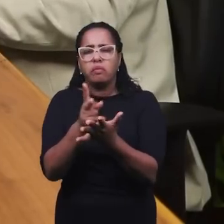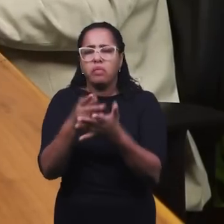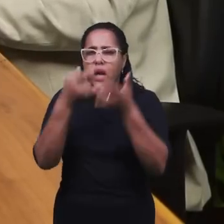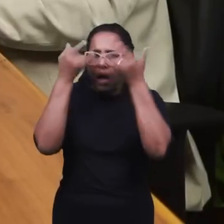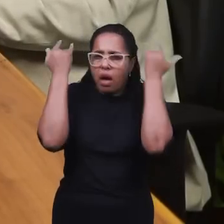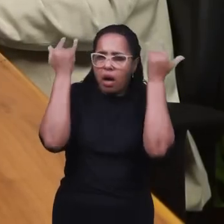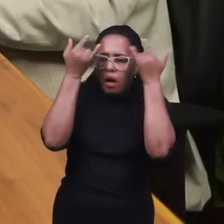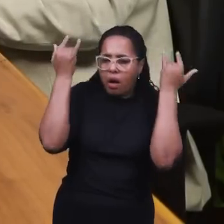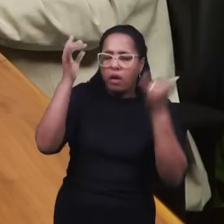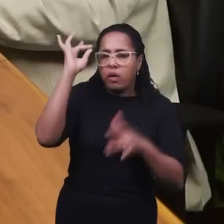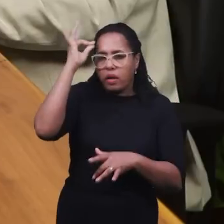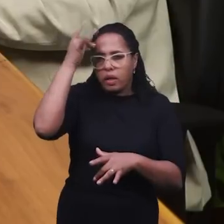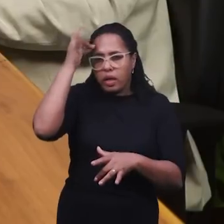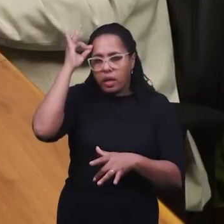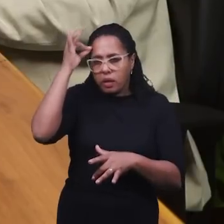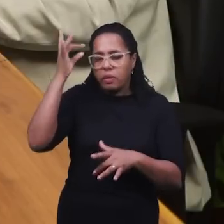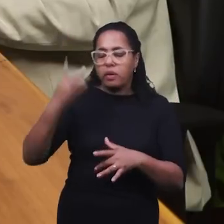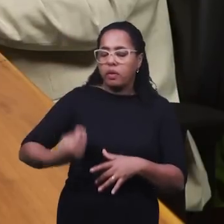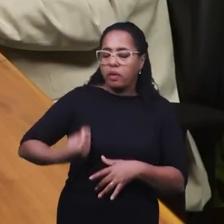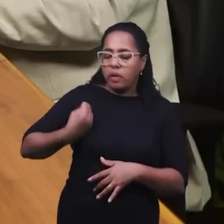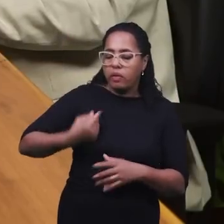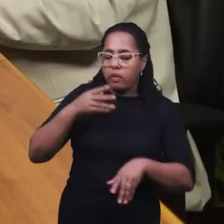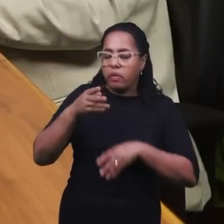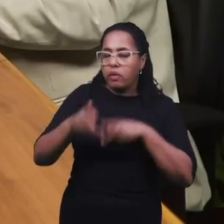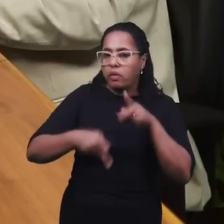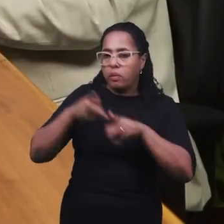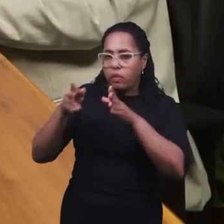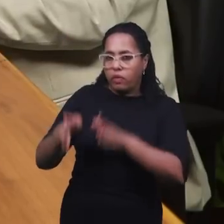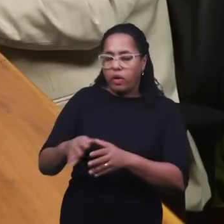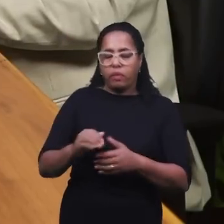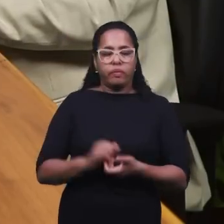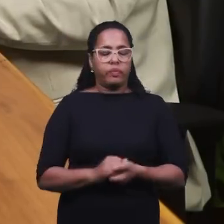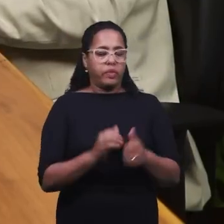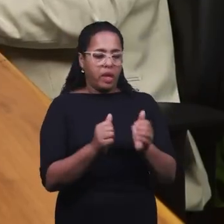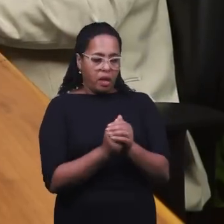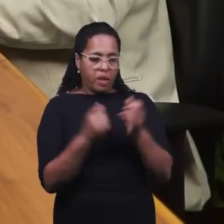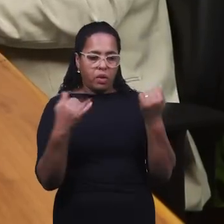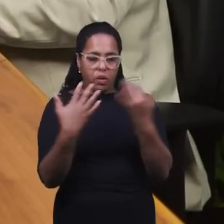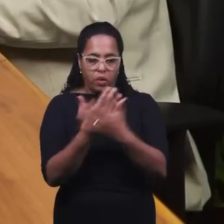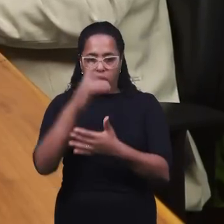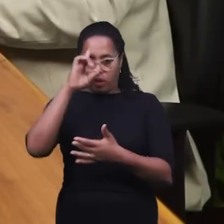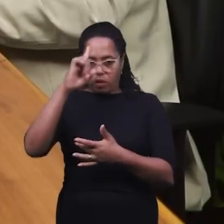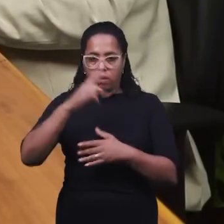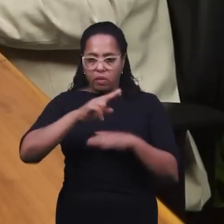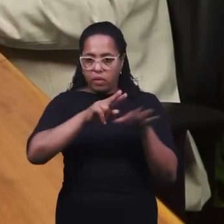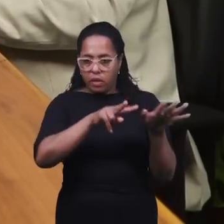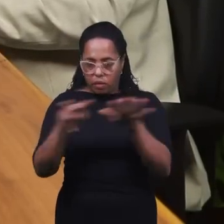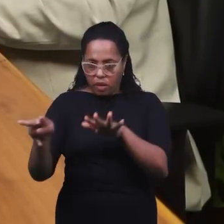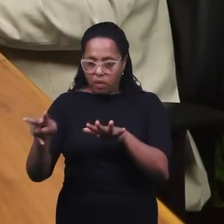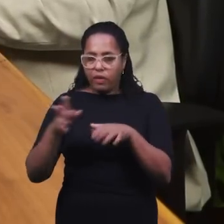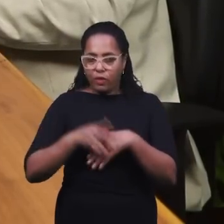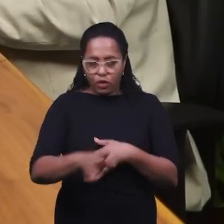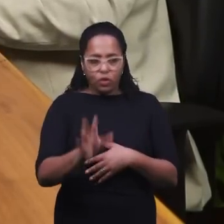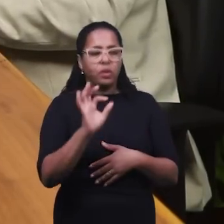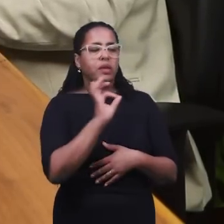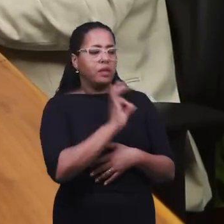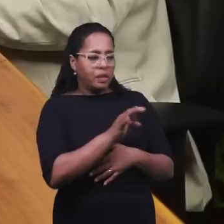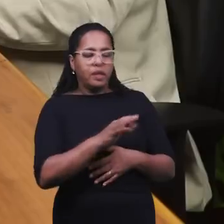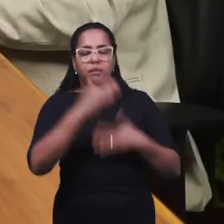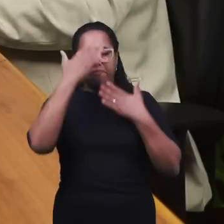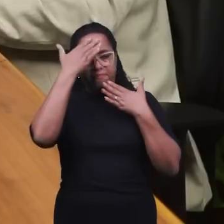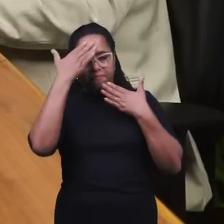historicamente, o que eu estou dizendo é muito próximo da história, daquilo que se fala a respeito do surgimento, de como, das